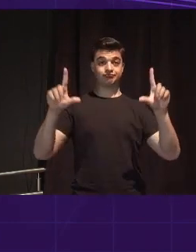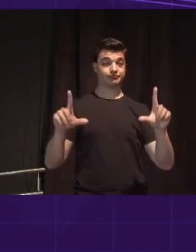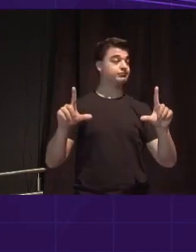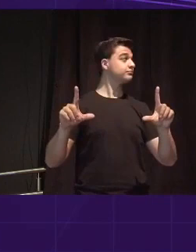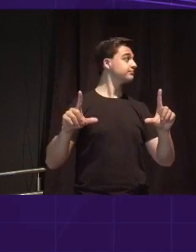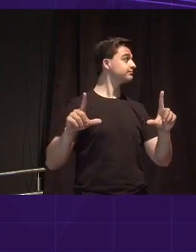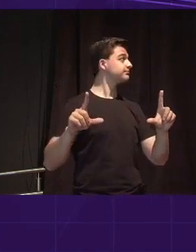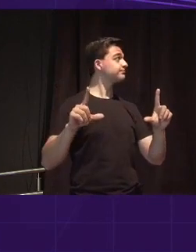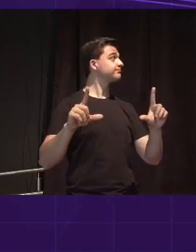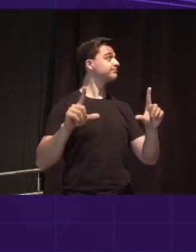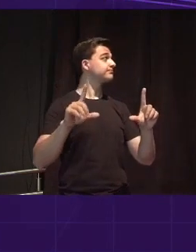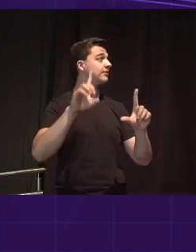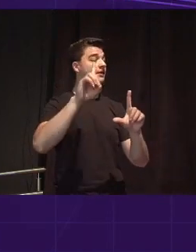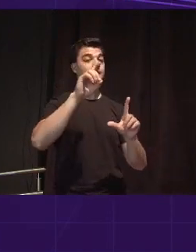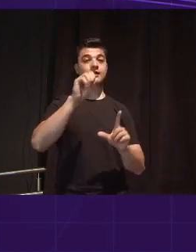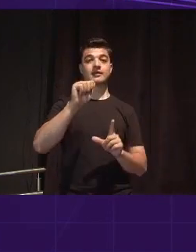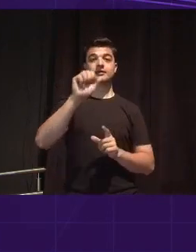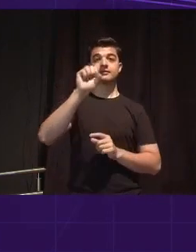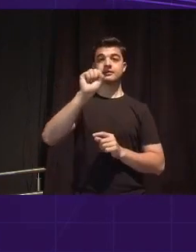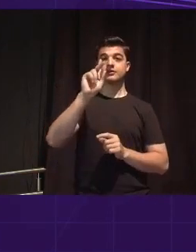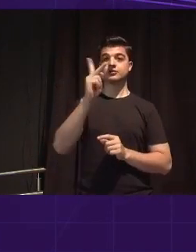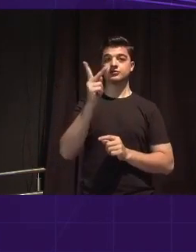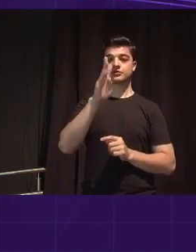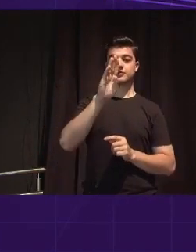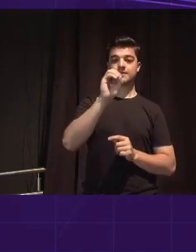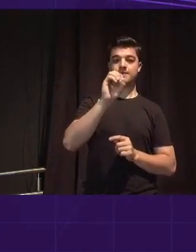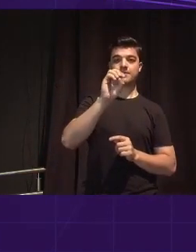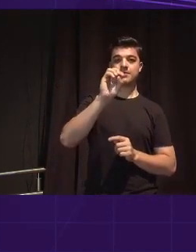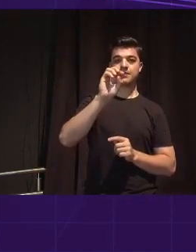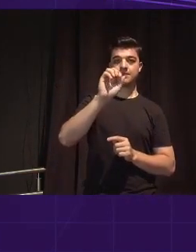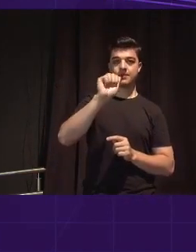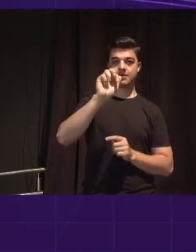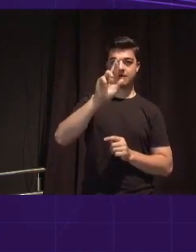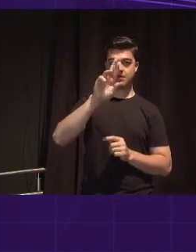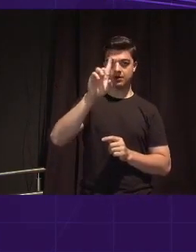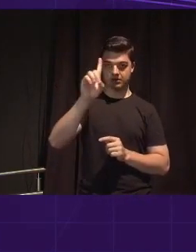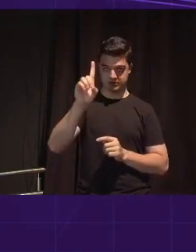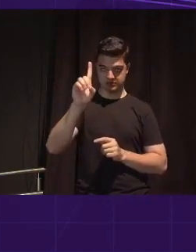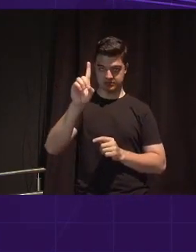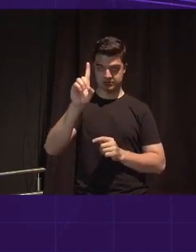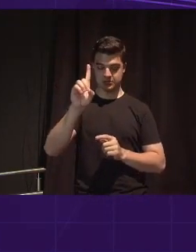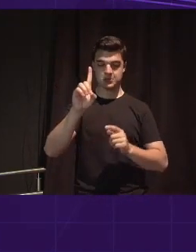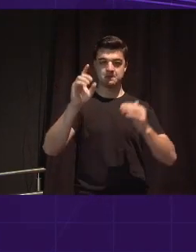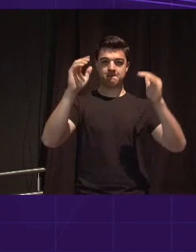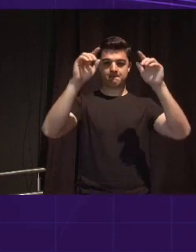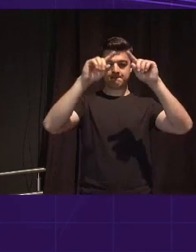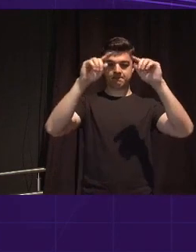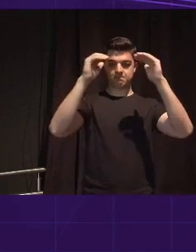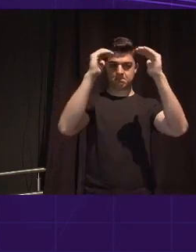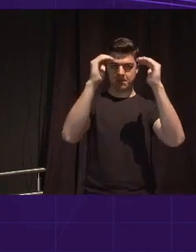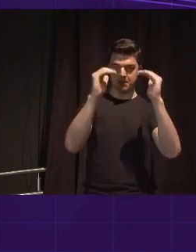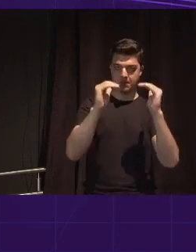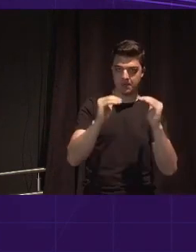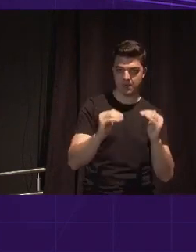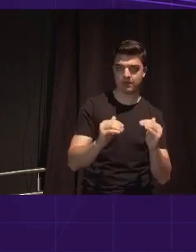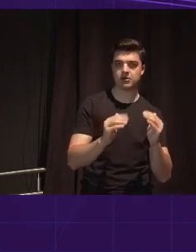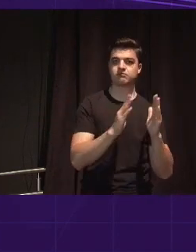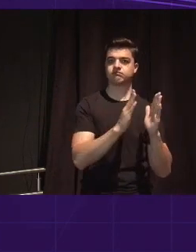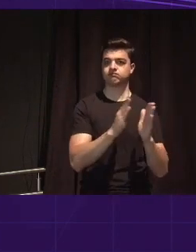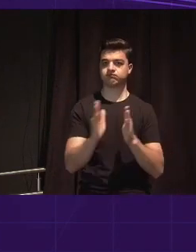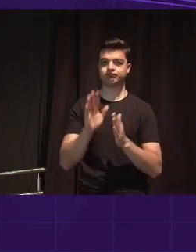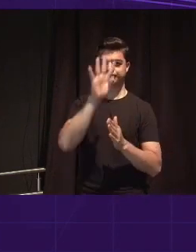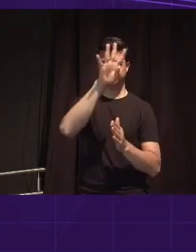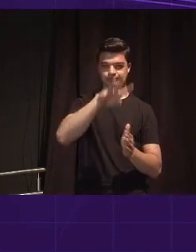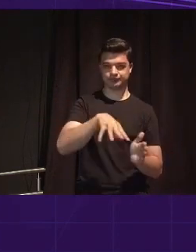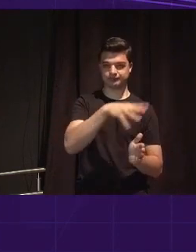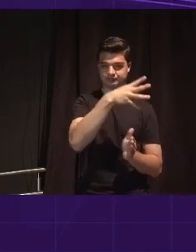e executiva, de métricas, trazendo um conceito que a gente criou, chamado conceito de liberação, onde